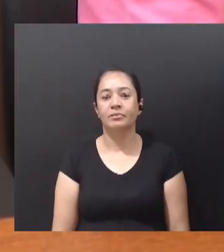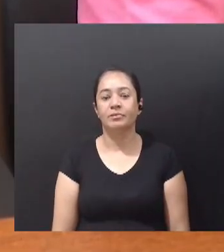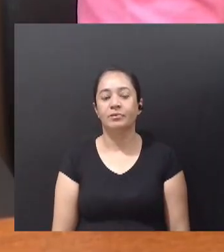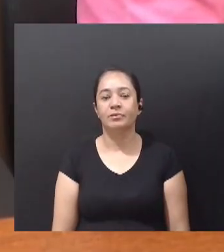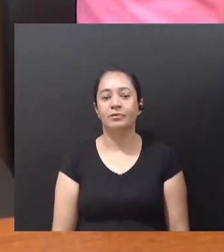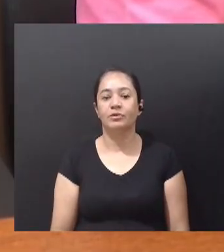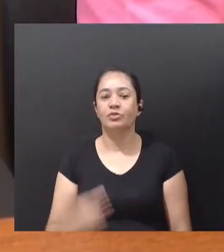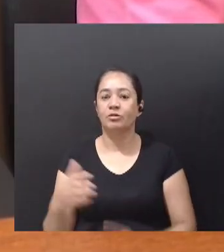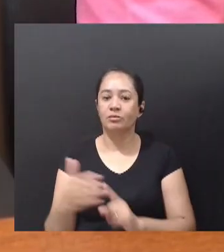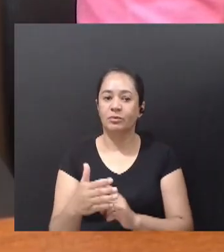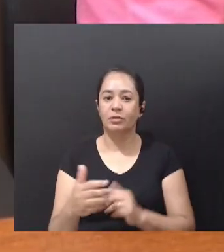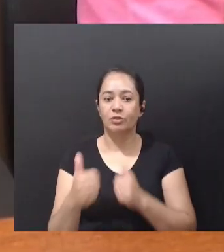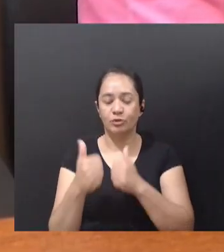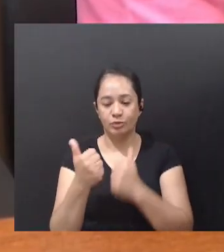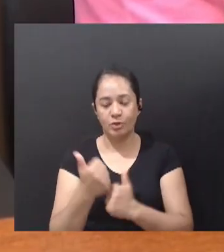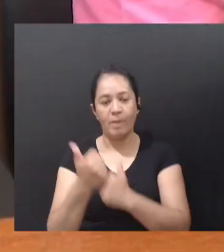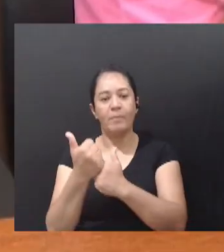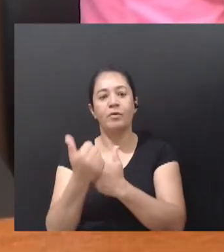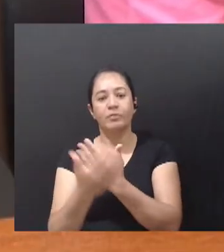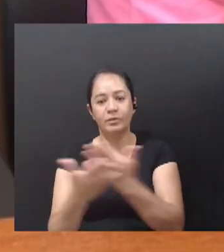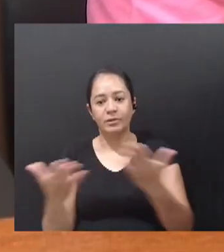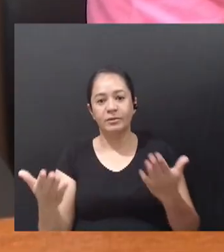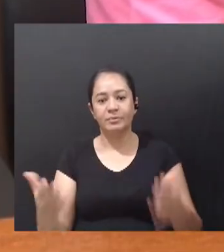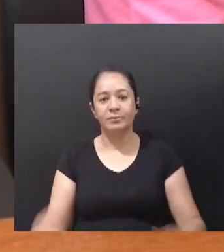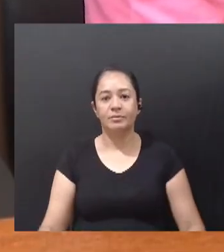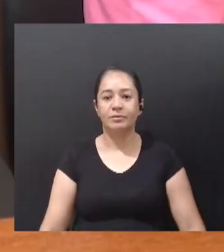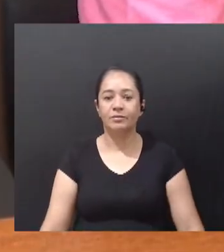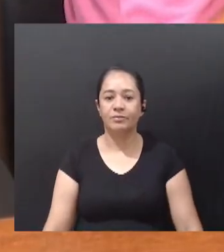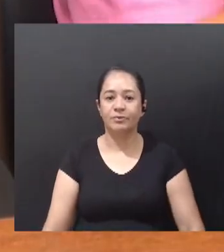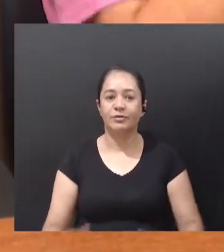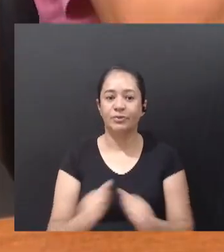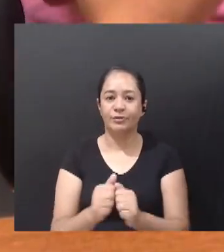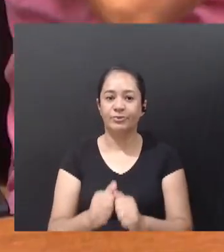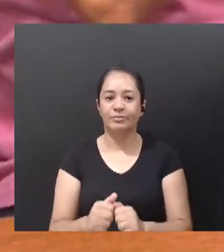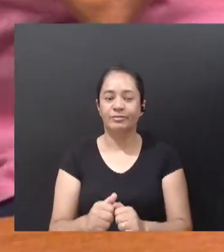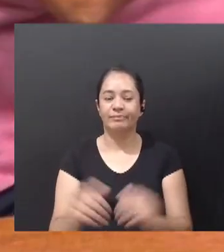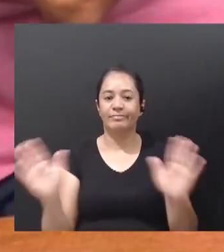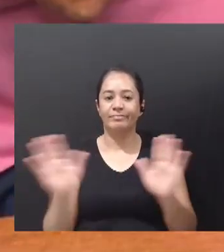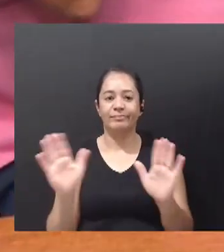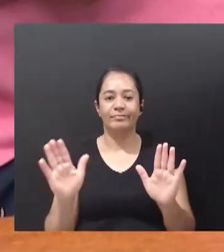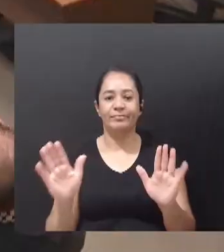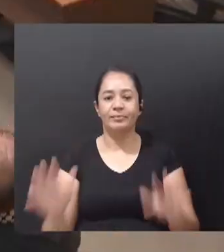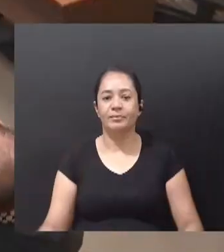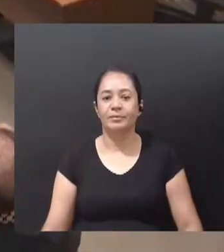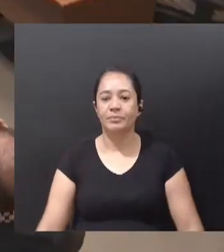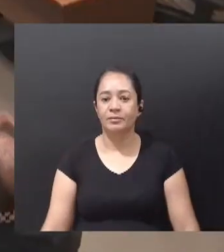conta com essa frente. Tamo junto aí, pessoal. Valeu.